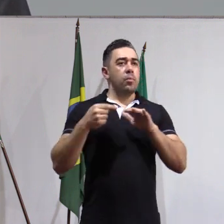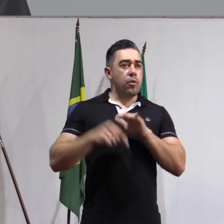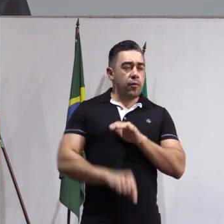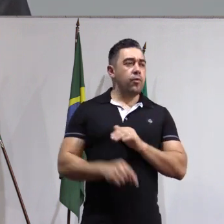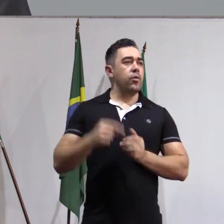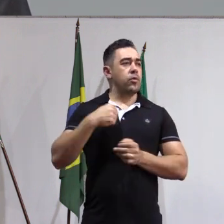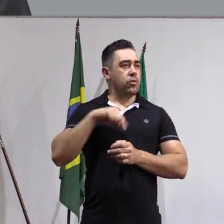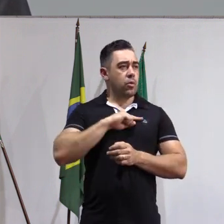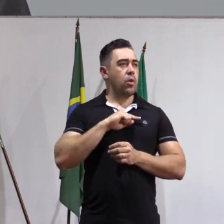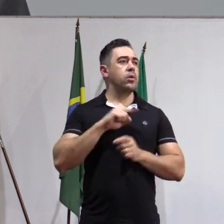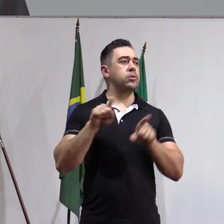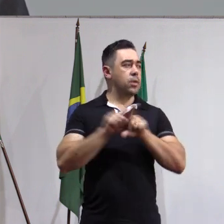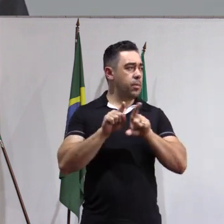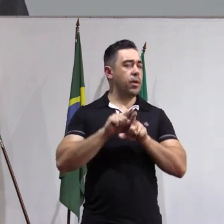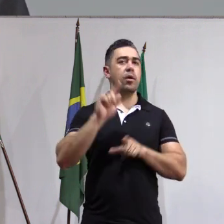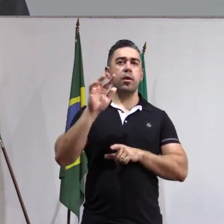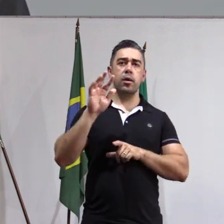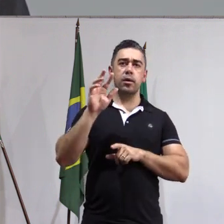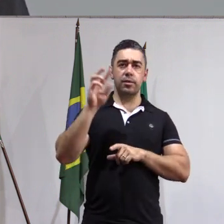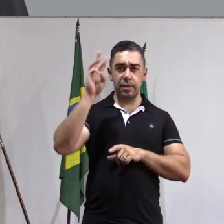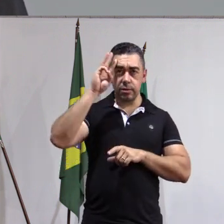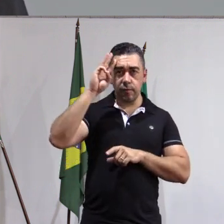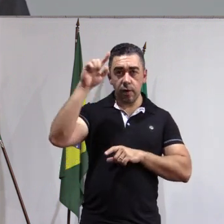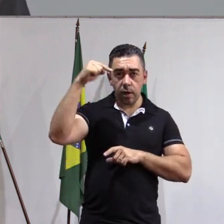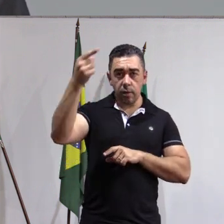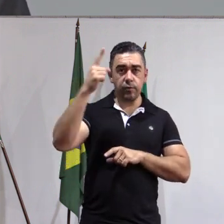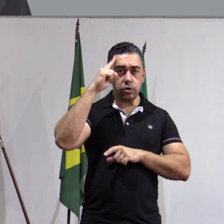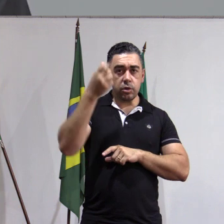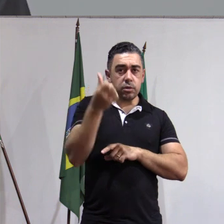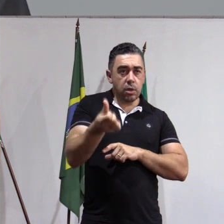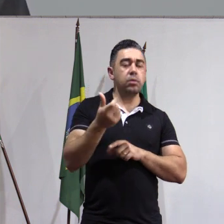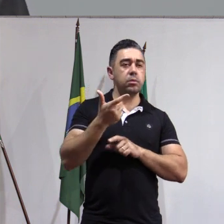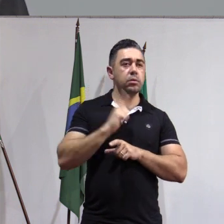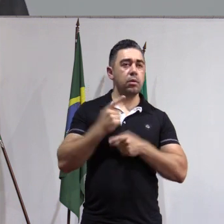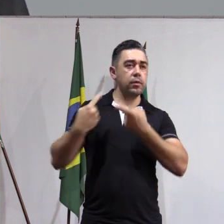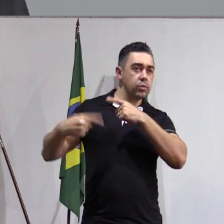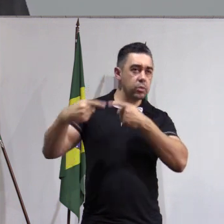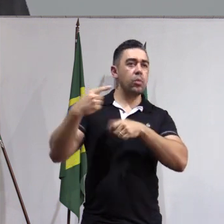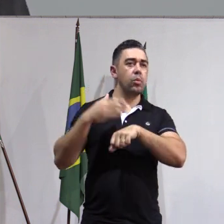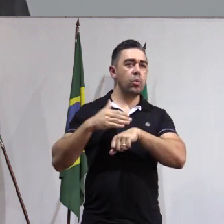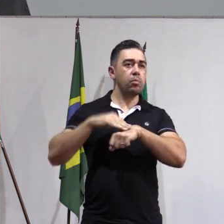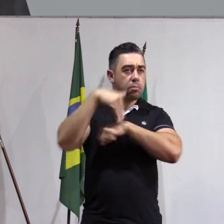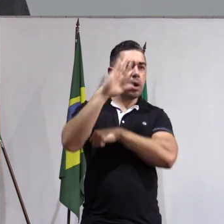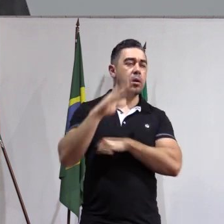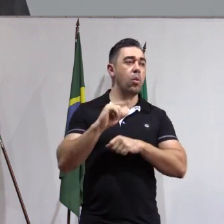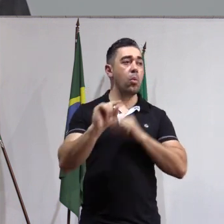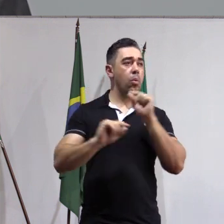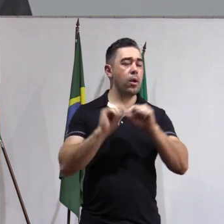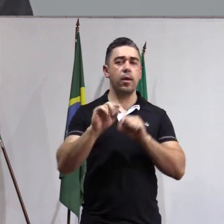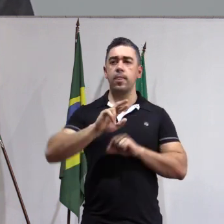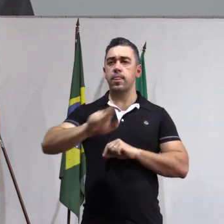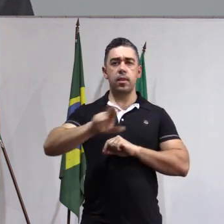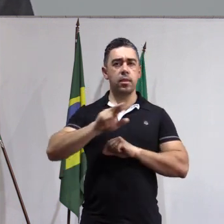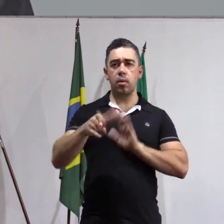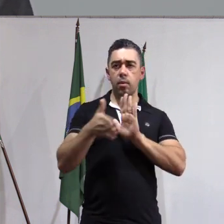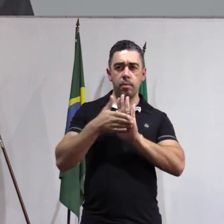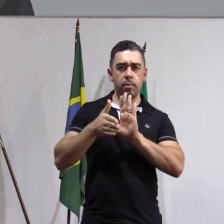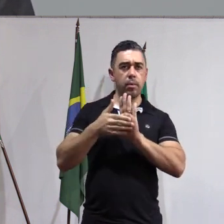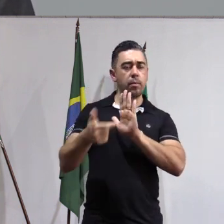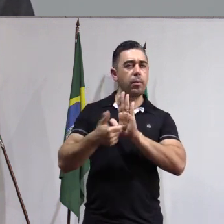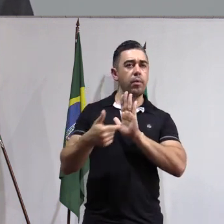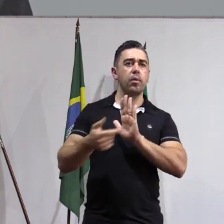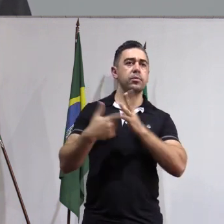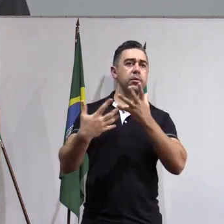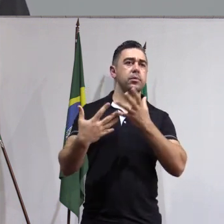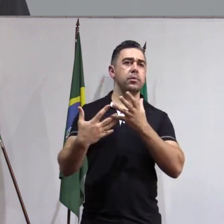nossa Assembleia do Sinditeste na próxima terça-feira, no dia 6, é de que esta não é uma proposta